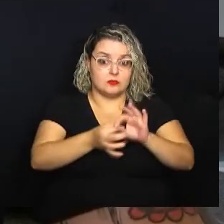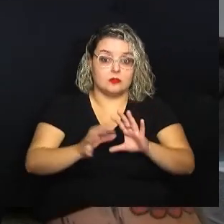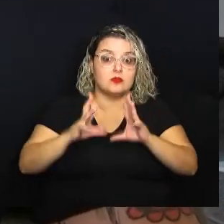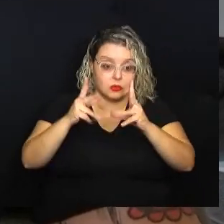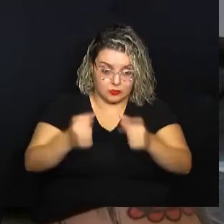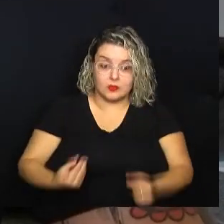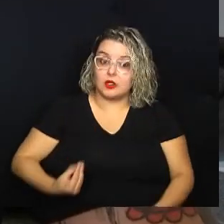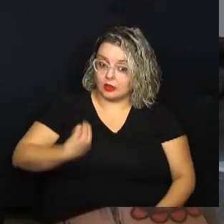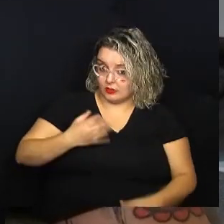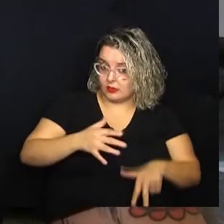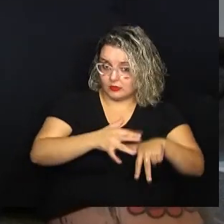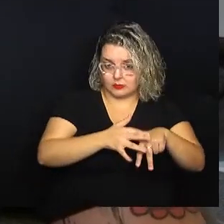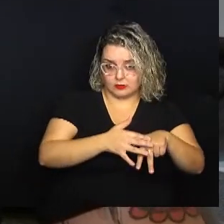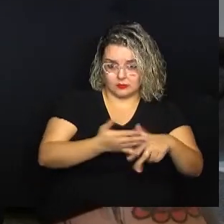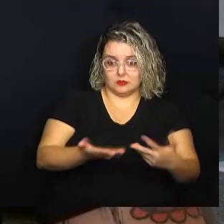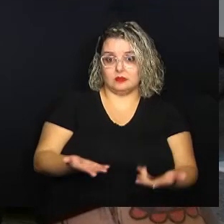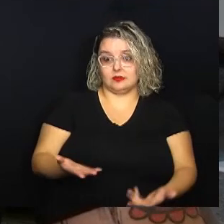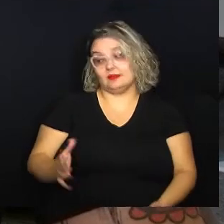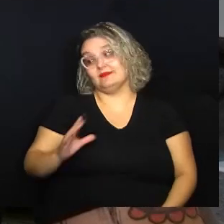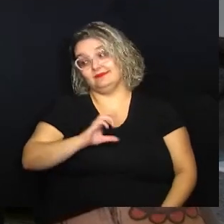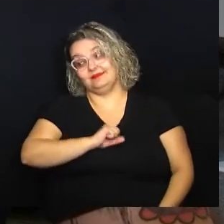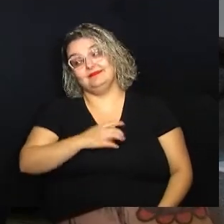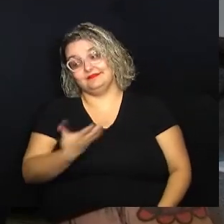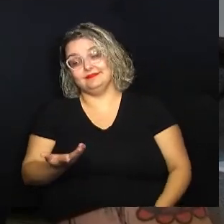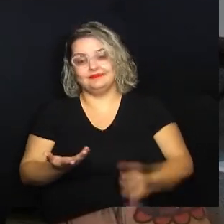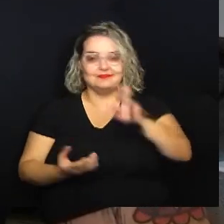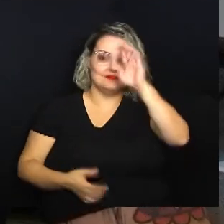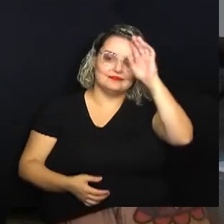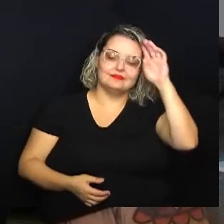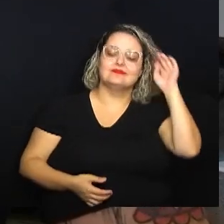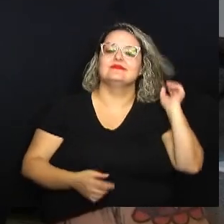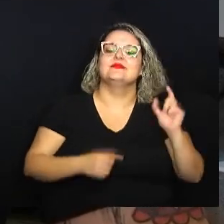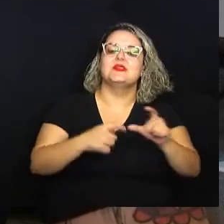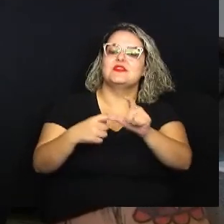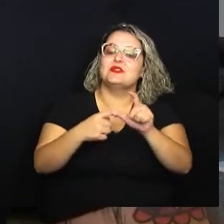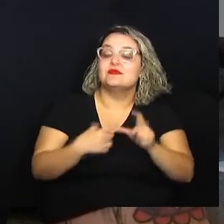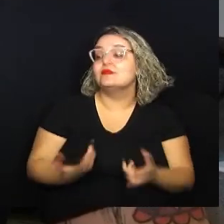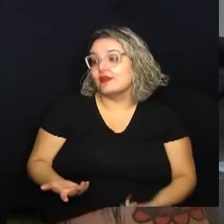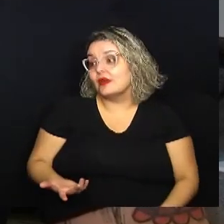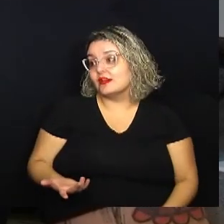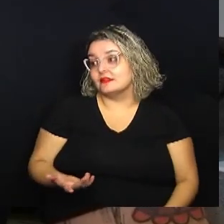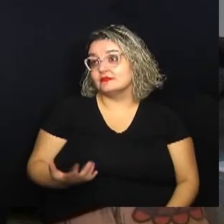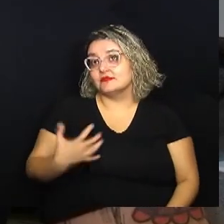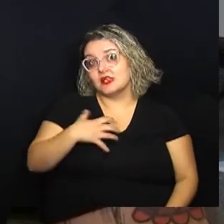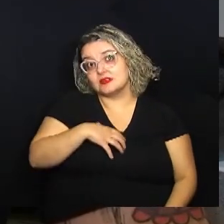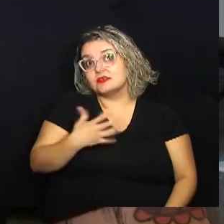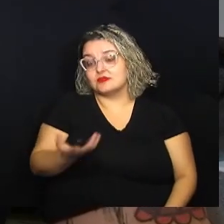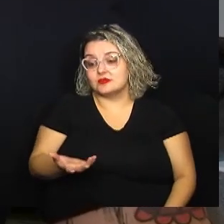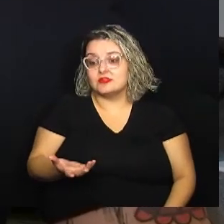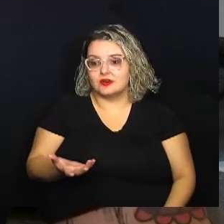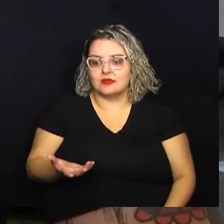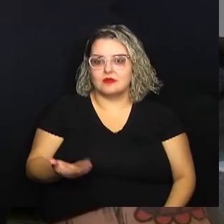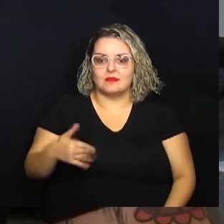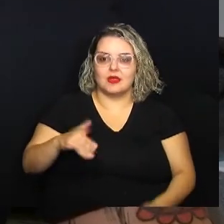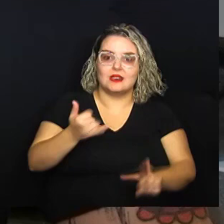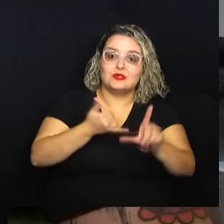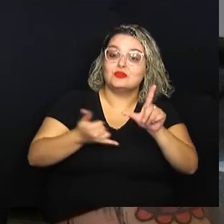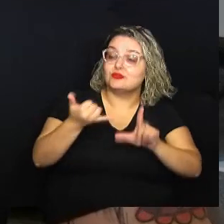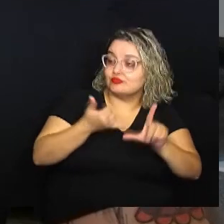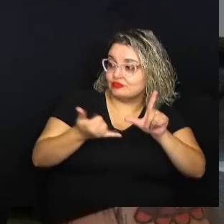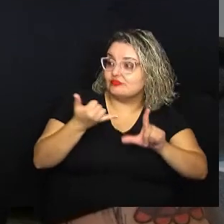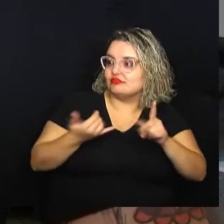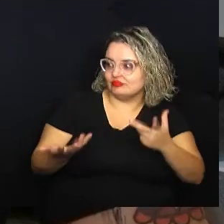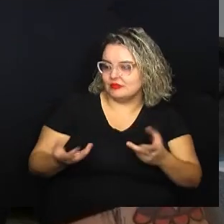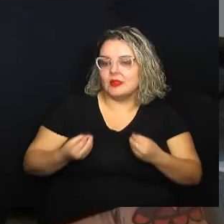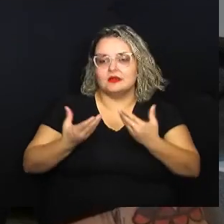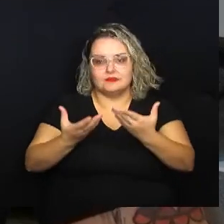trazer esse contexto bem geral sobre a vida desse paciente. Bom, eu gosto bastante de história em quadrinhos, eu acho que era uma forma mais